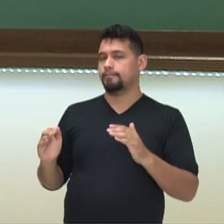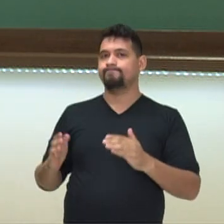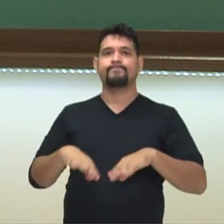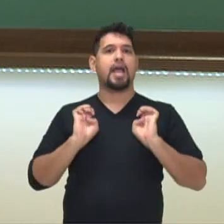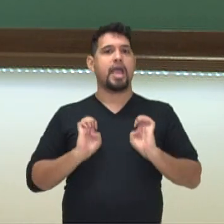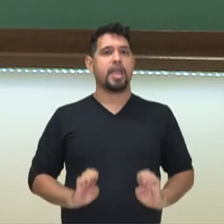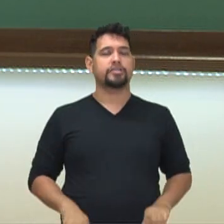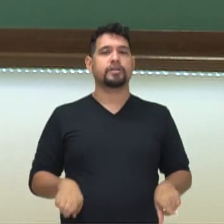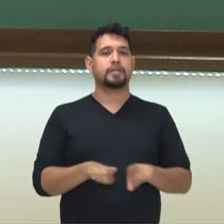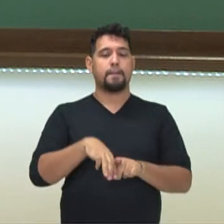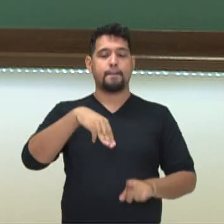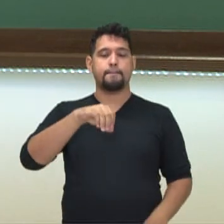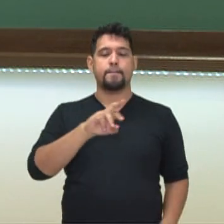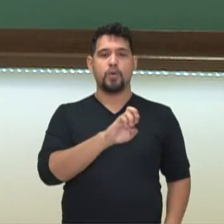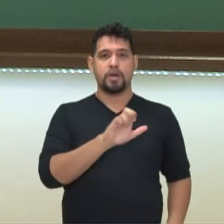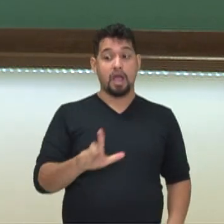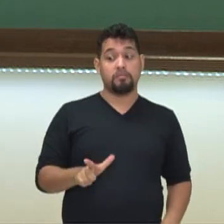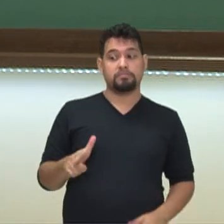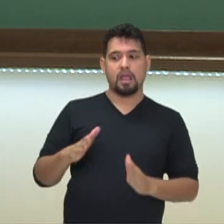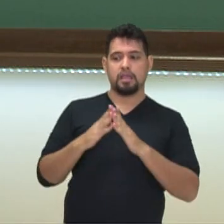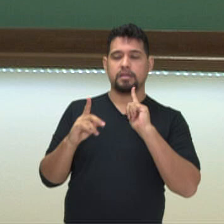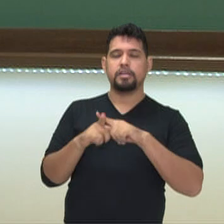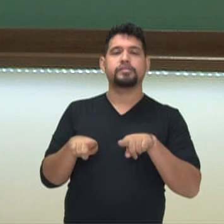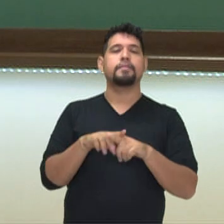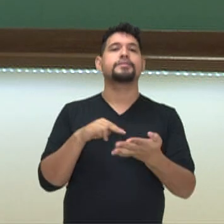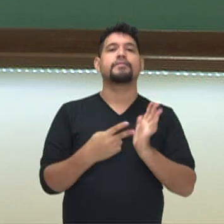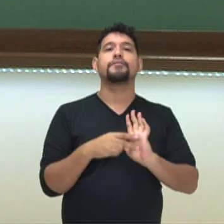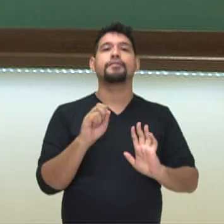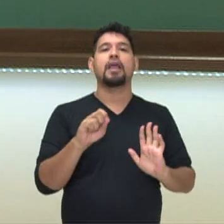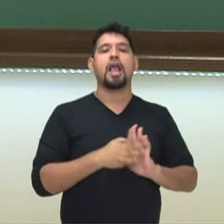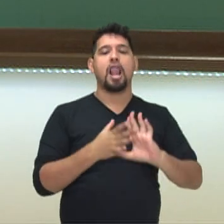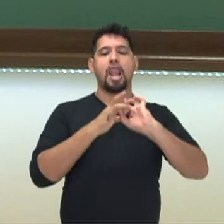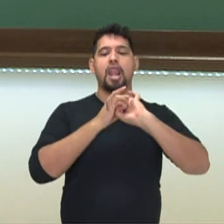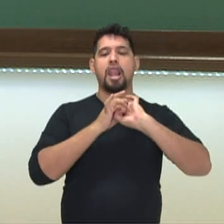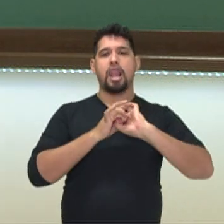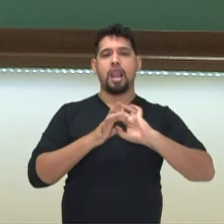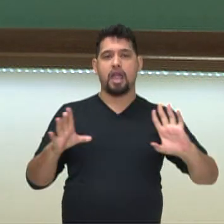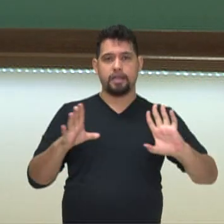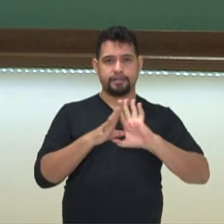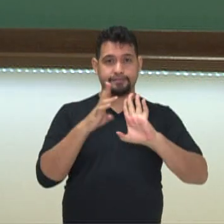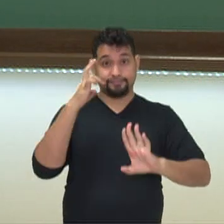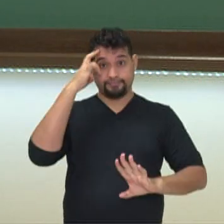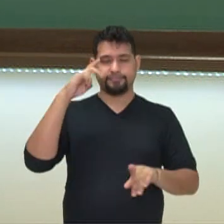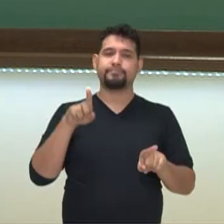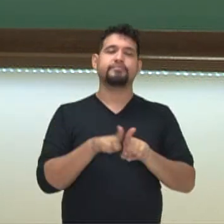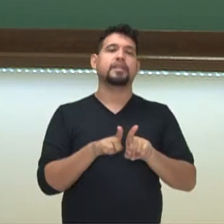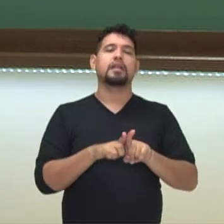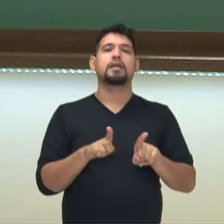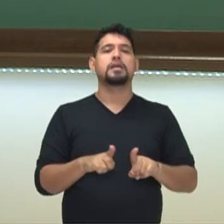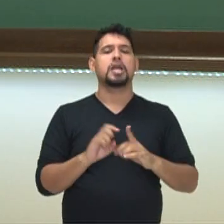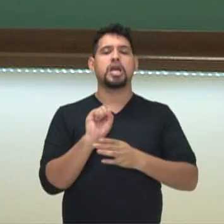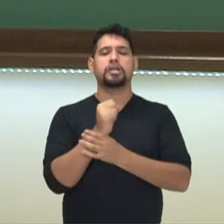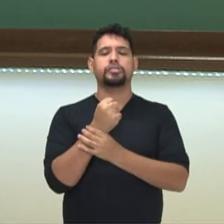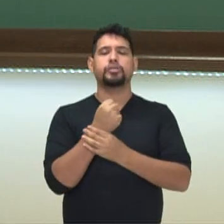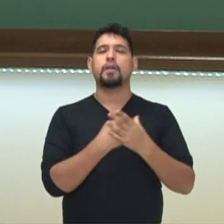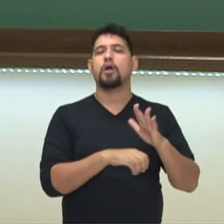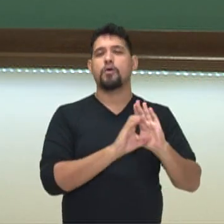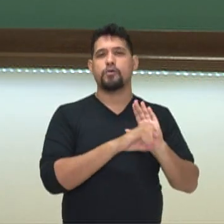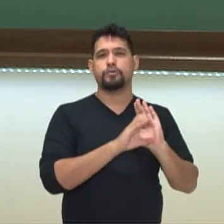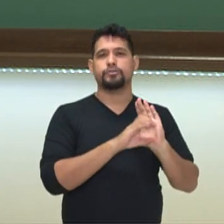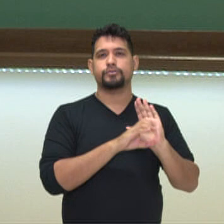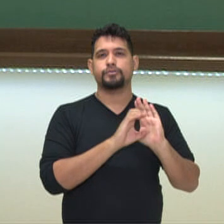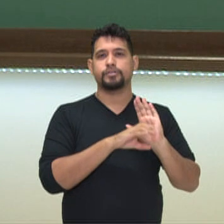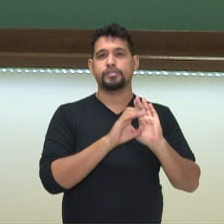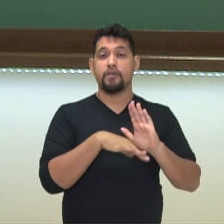ética e a moral daquela determinada igreja. Isso faz parte da liberdade de consciência e credo garantida pela